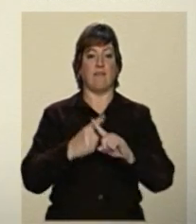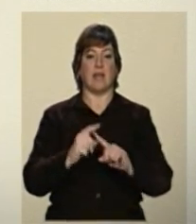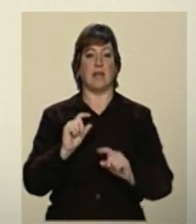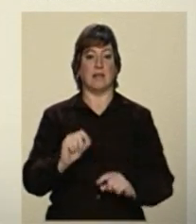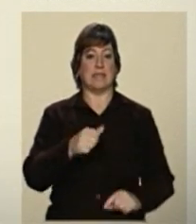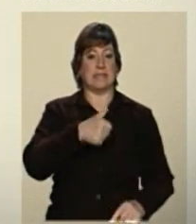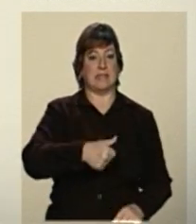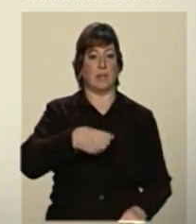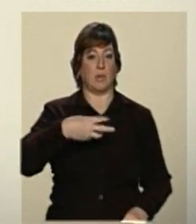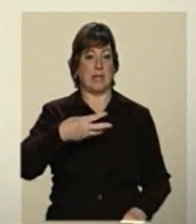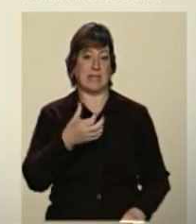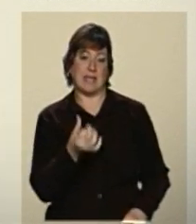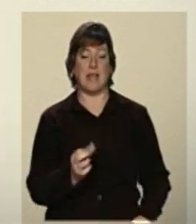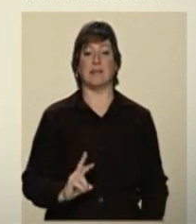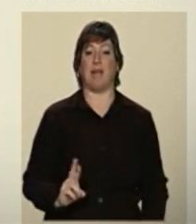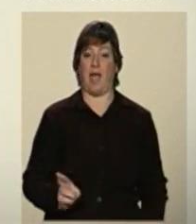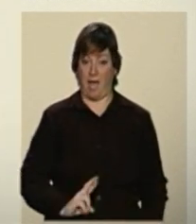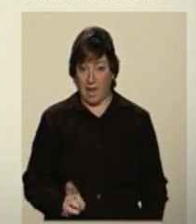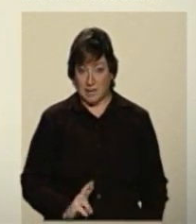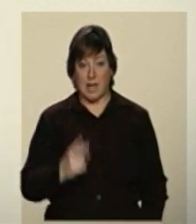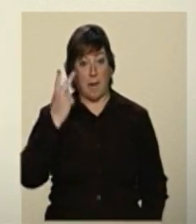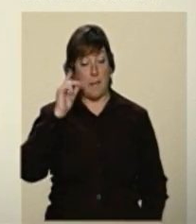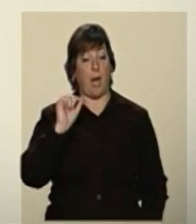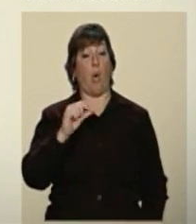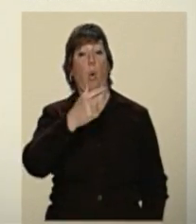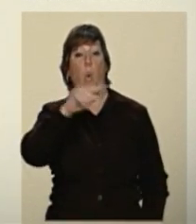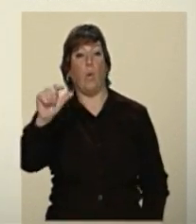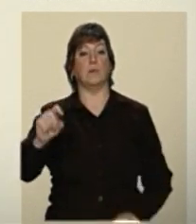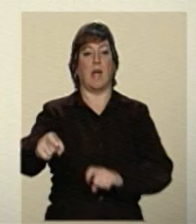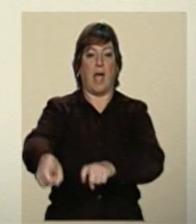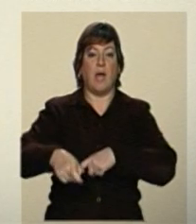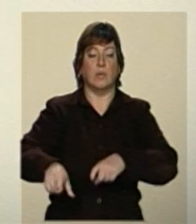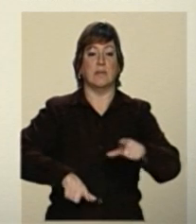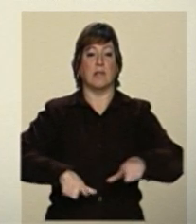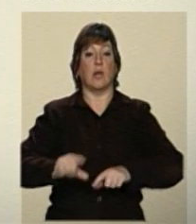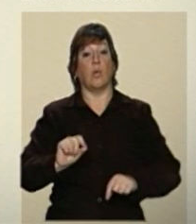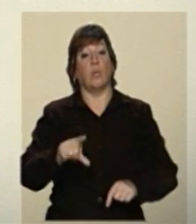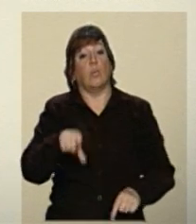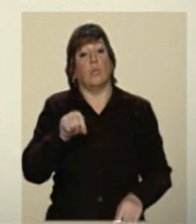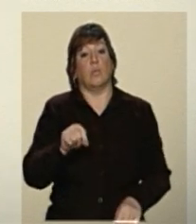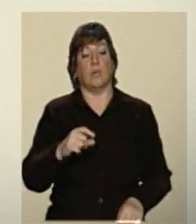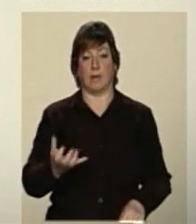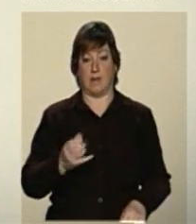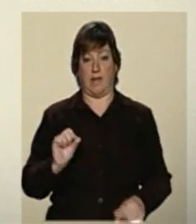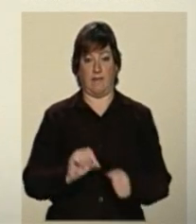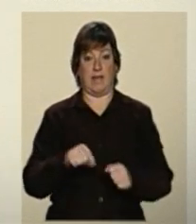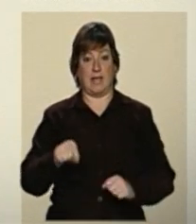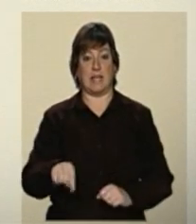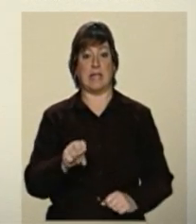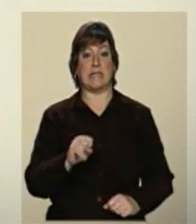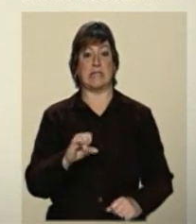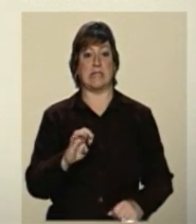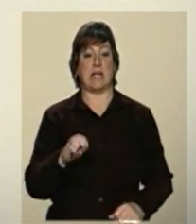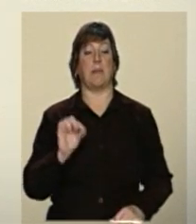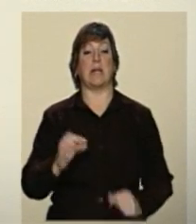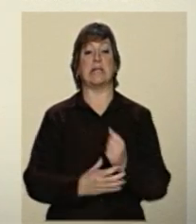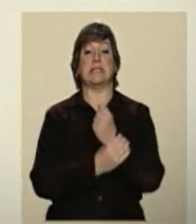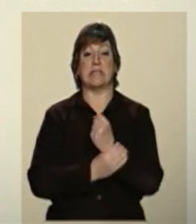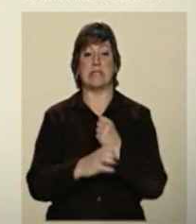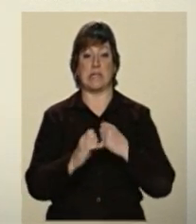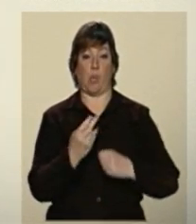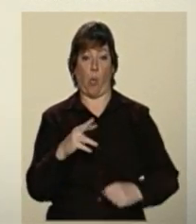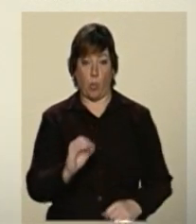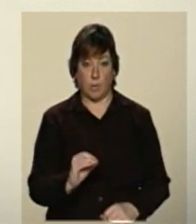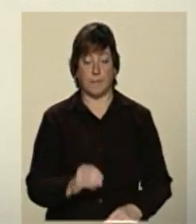de r$ 6 para outros agricultores que optaram pelo sistema de seguro Além